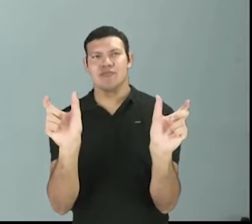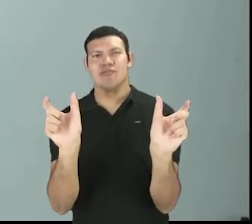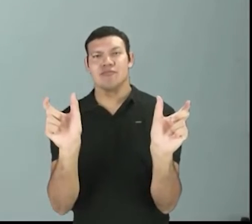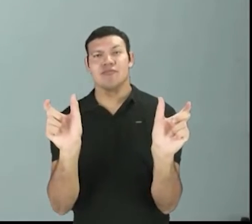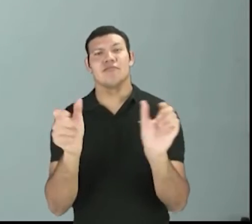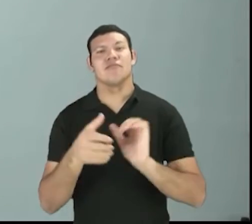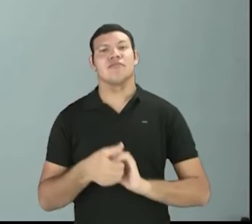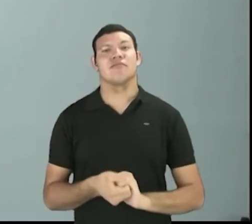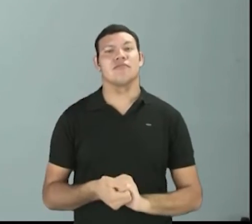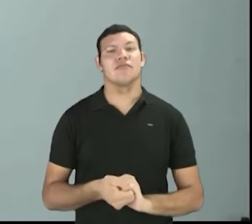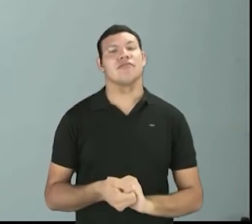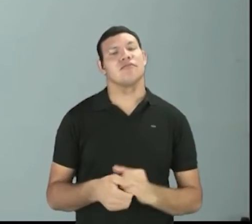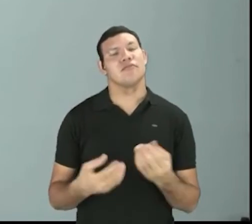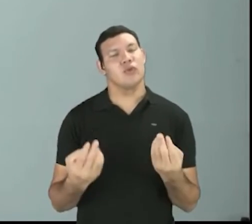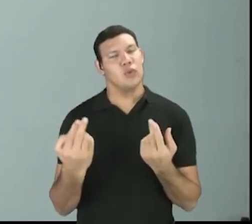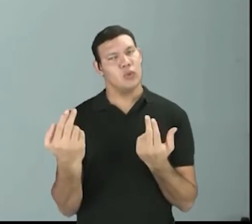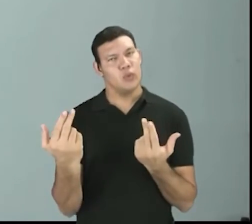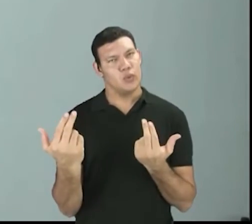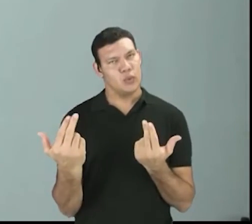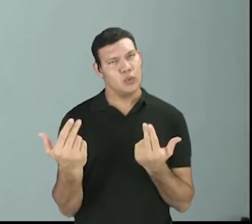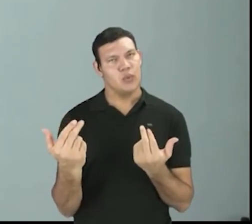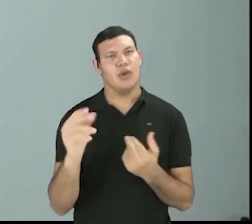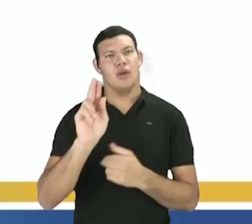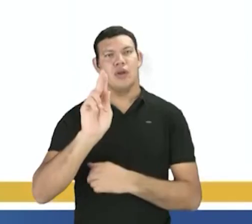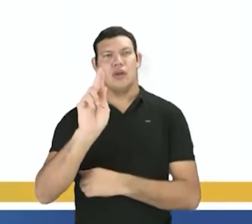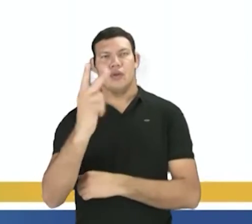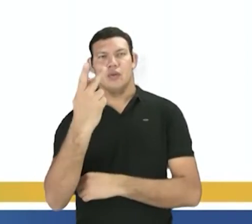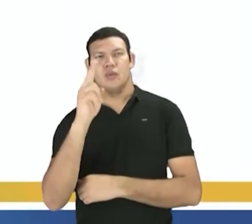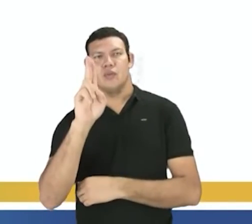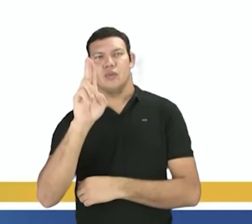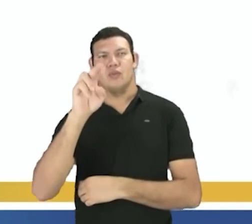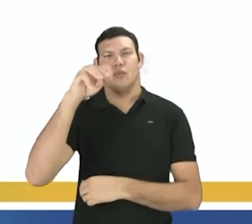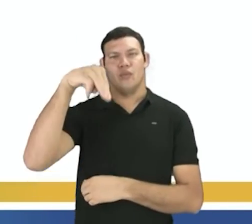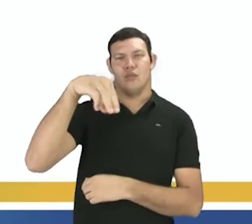assim como humildemente. Vamos lá ver?